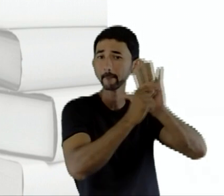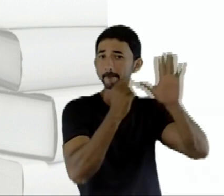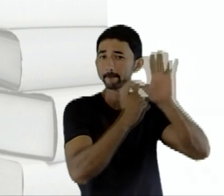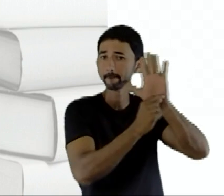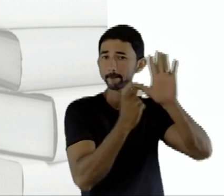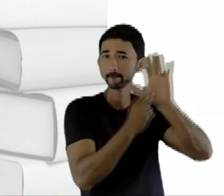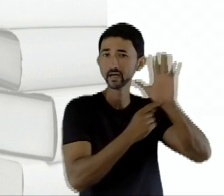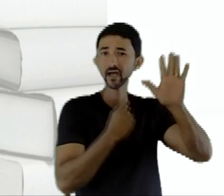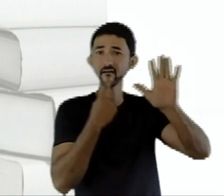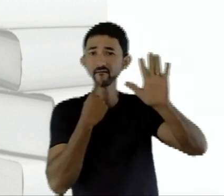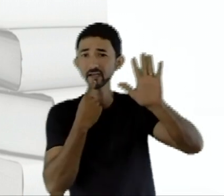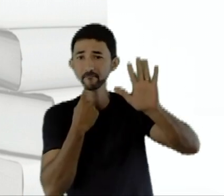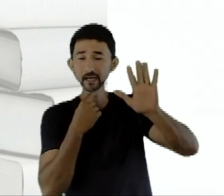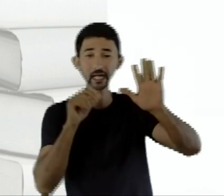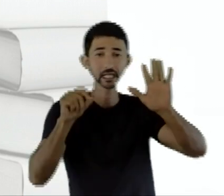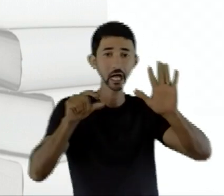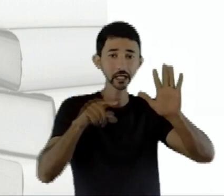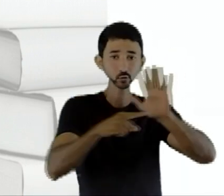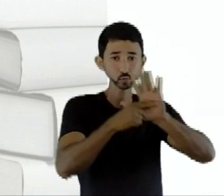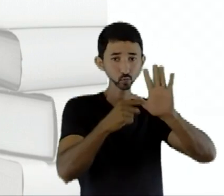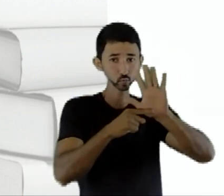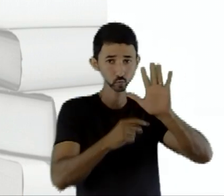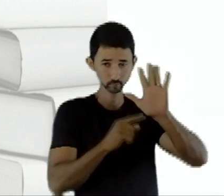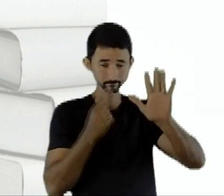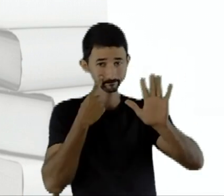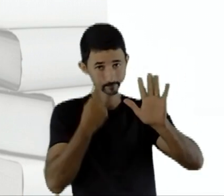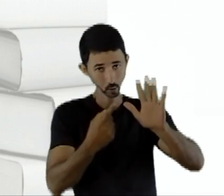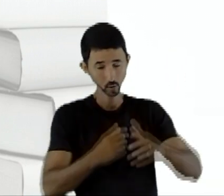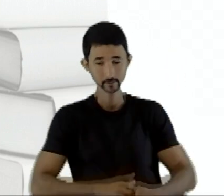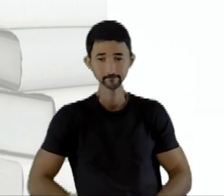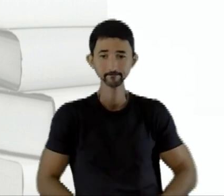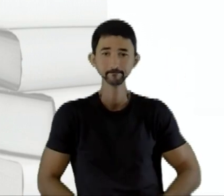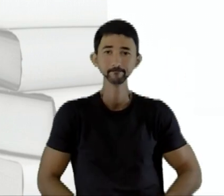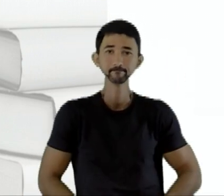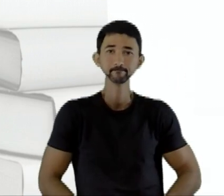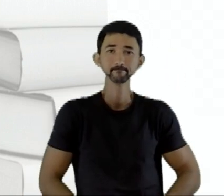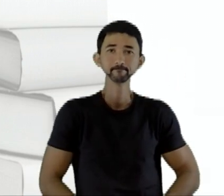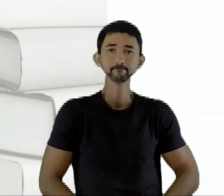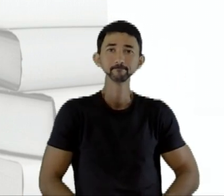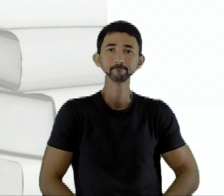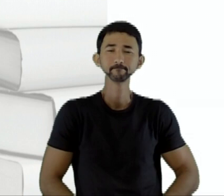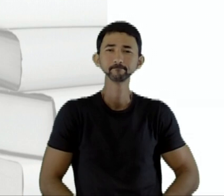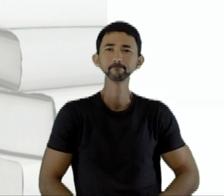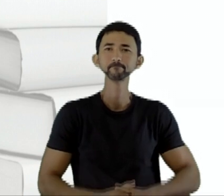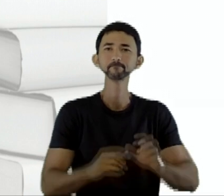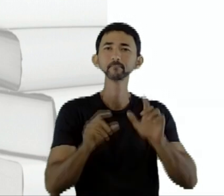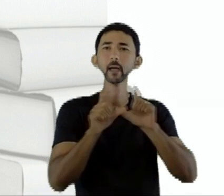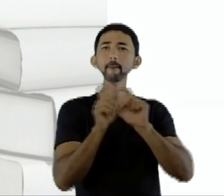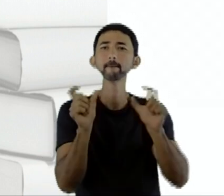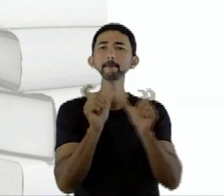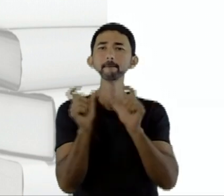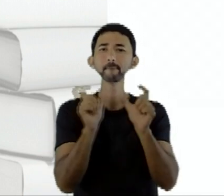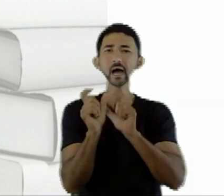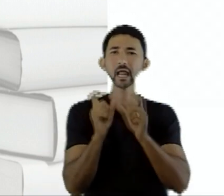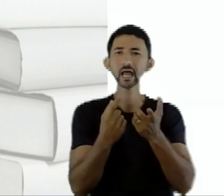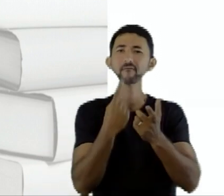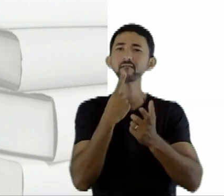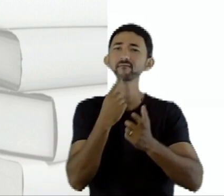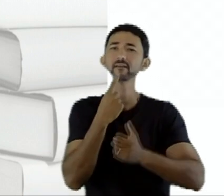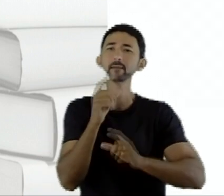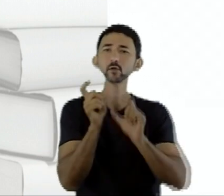marquinhas nele para você observar junto comigo. Olha só, Essas palavrinhas que estão destacadas